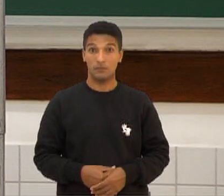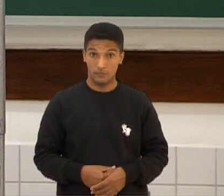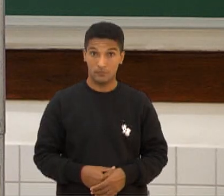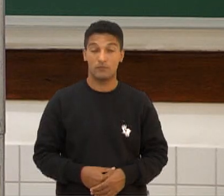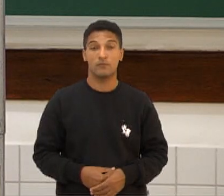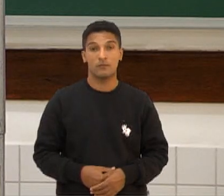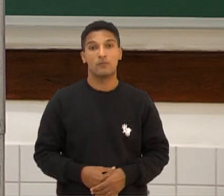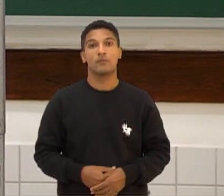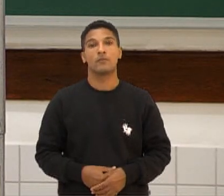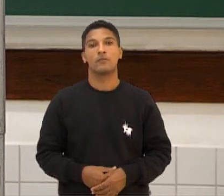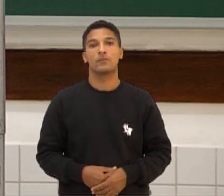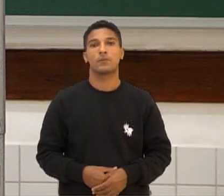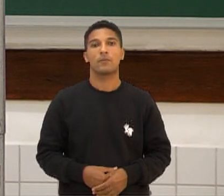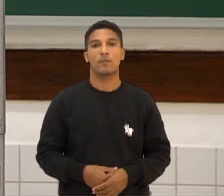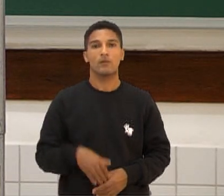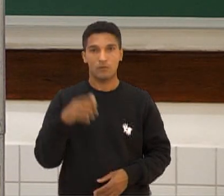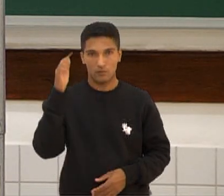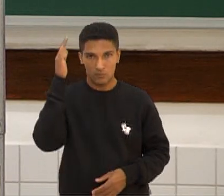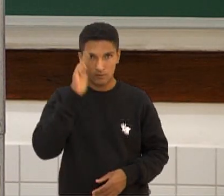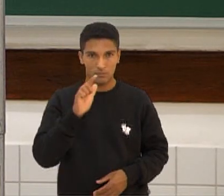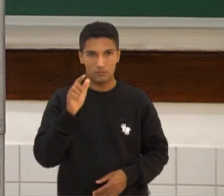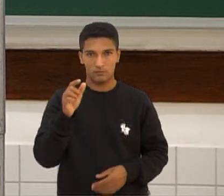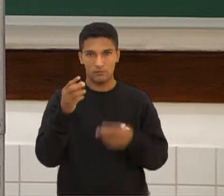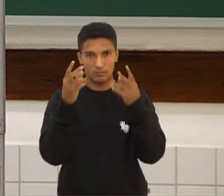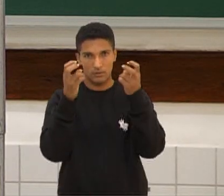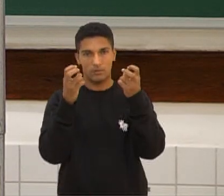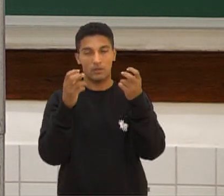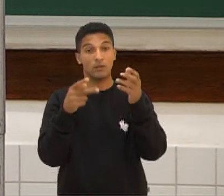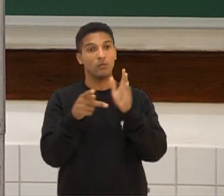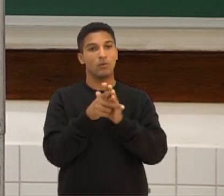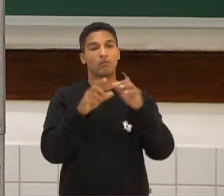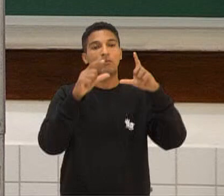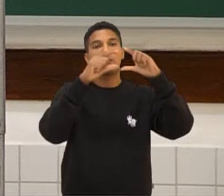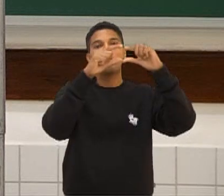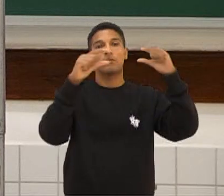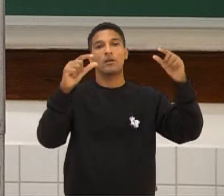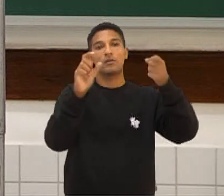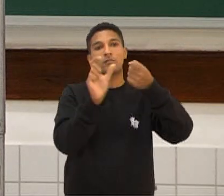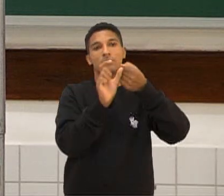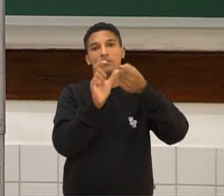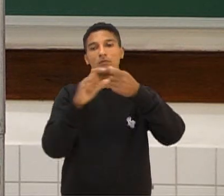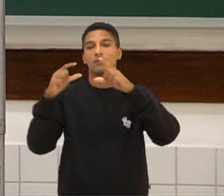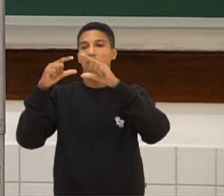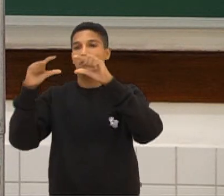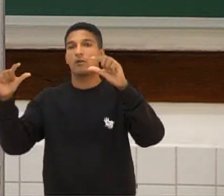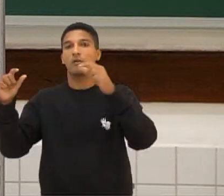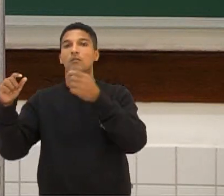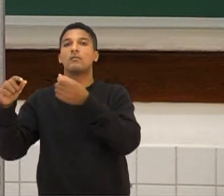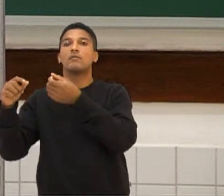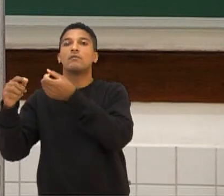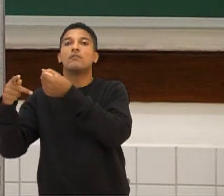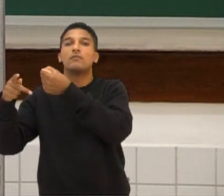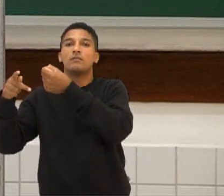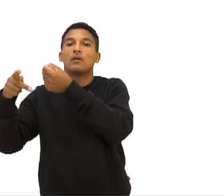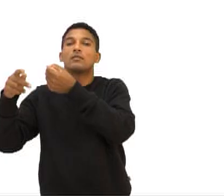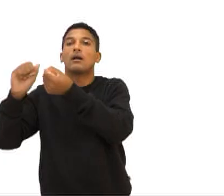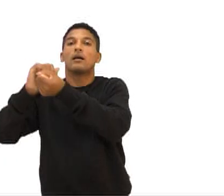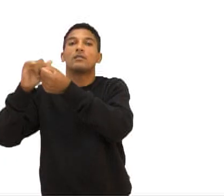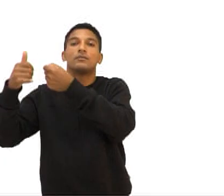Vamos lá, pessoal? Tranquilinho? Conseguiram ali verificar o que é substantiva, o que é adjetiva? Então, vamos lá,